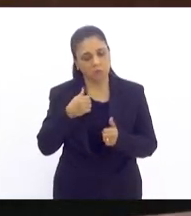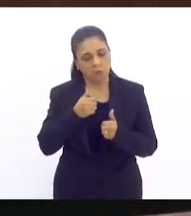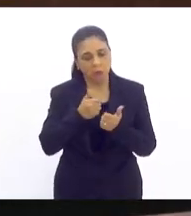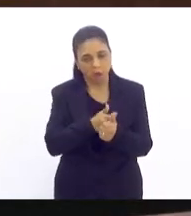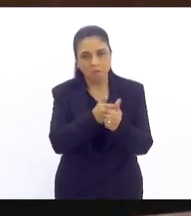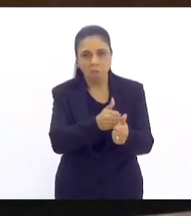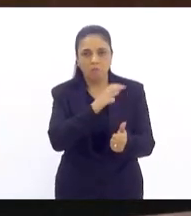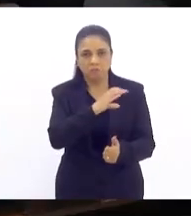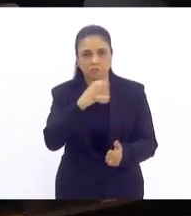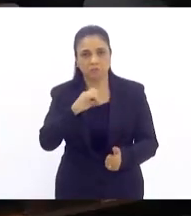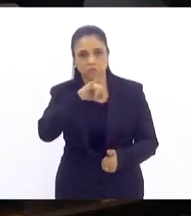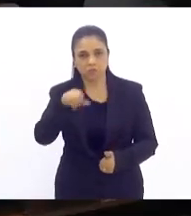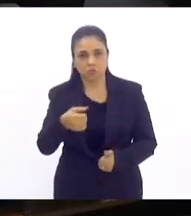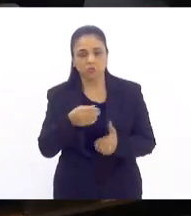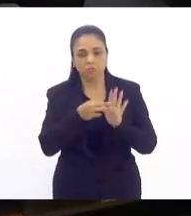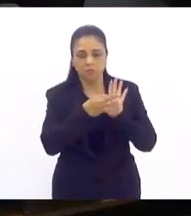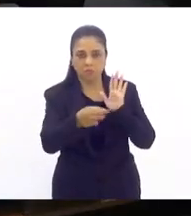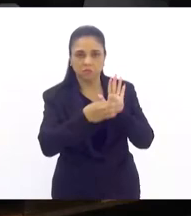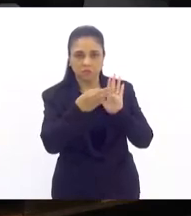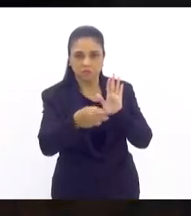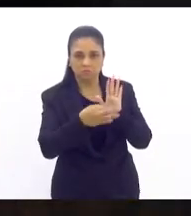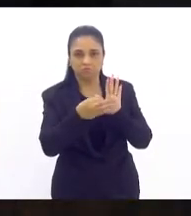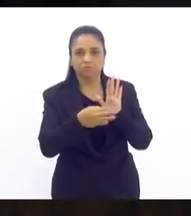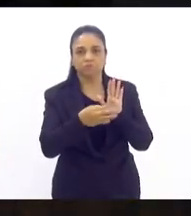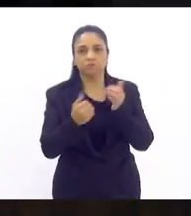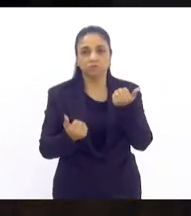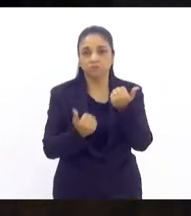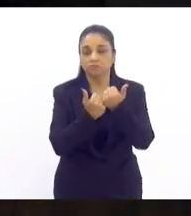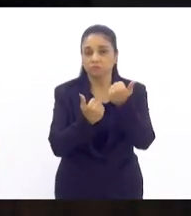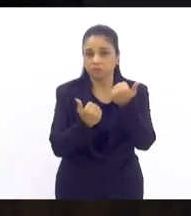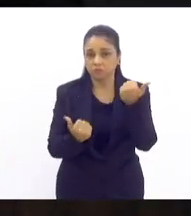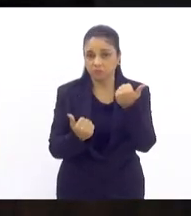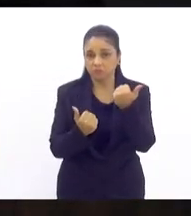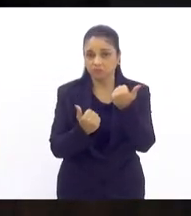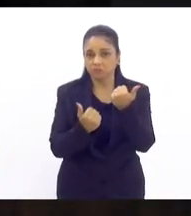com os pareceres emitidos em votação substitutivo